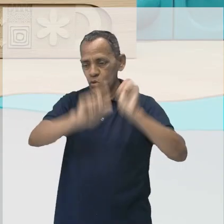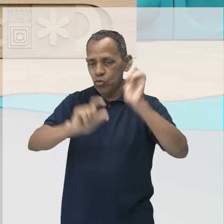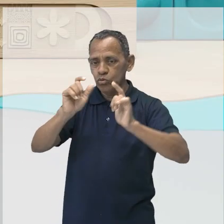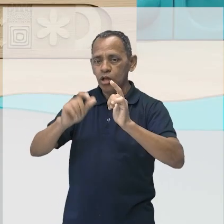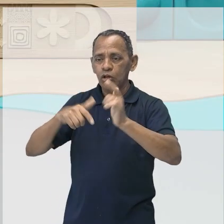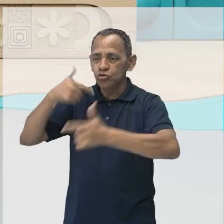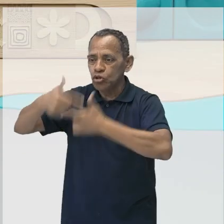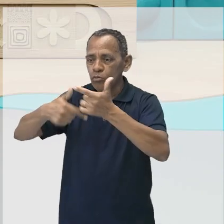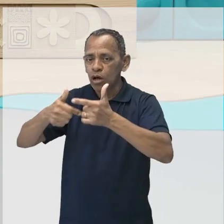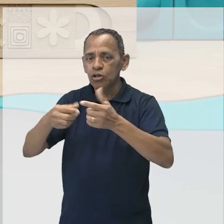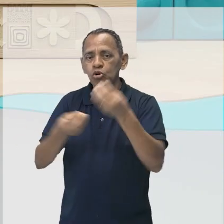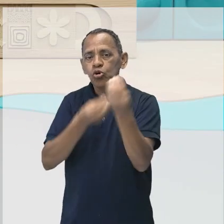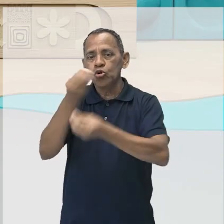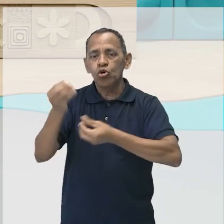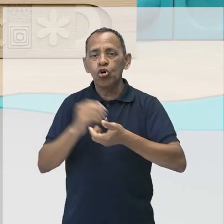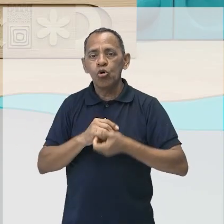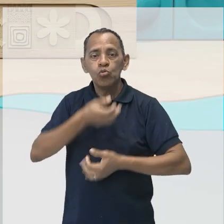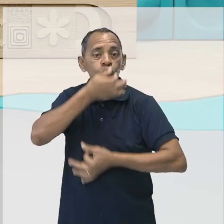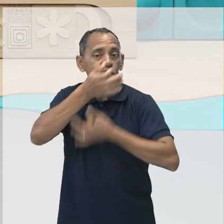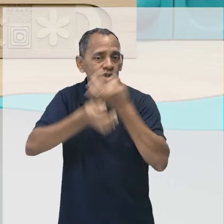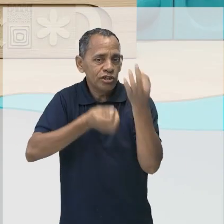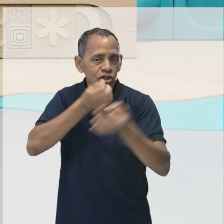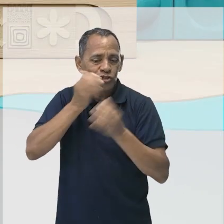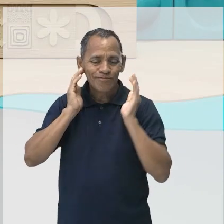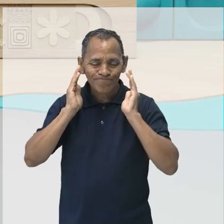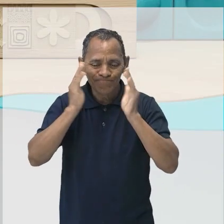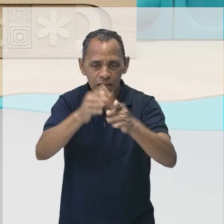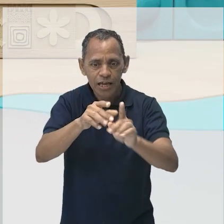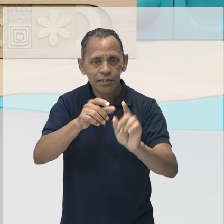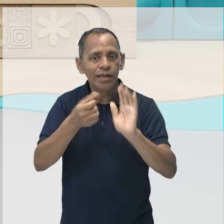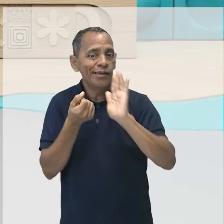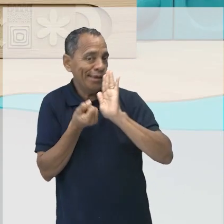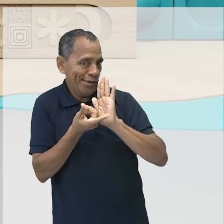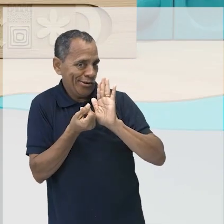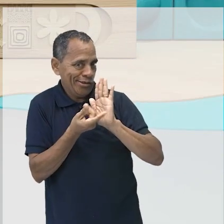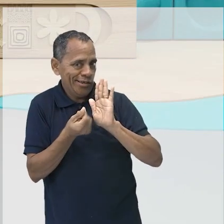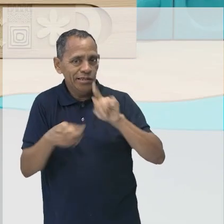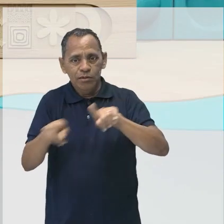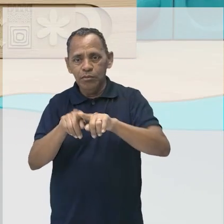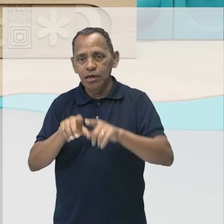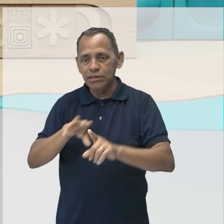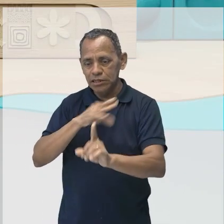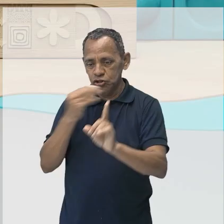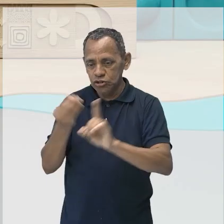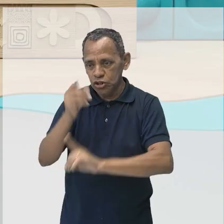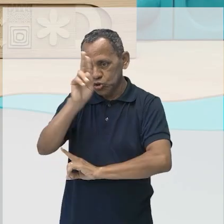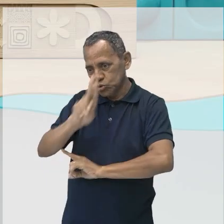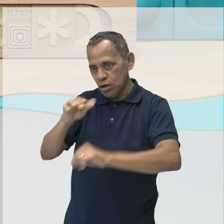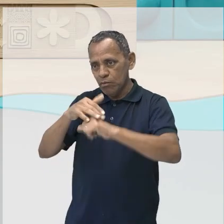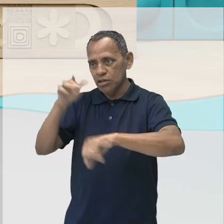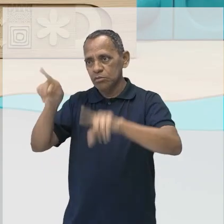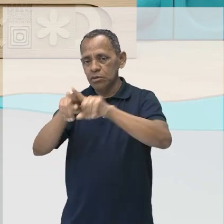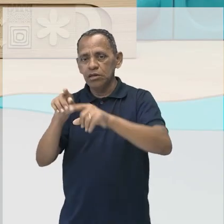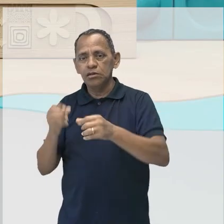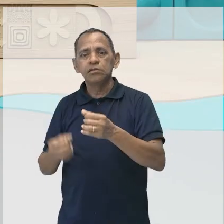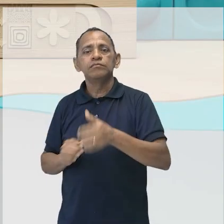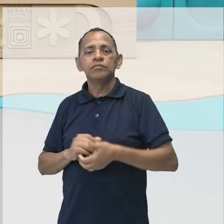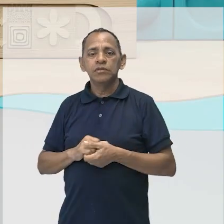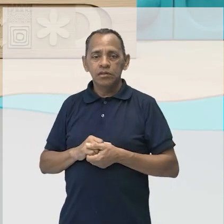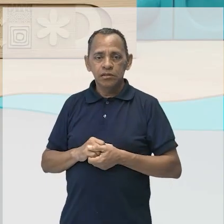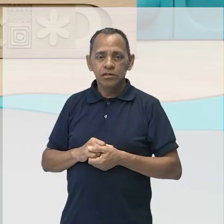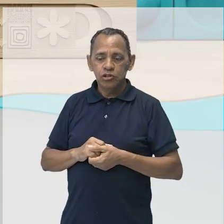trabalhos, de maneira a fazer uma crítica direta e irônica da sociedade consumista que se formava naquela